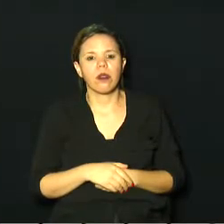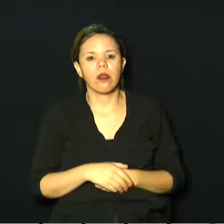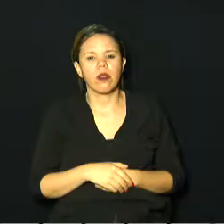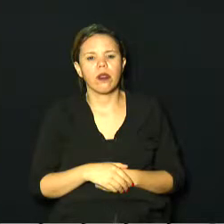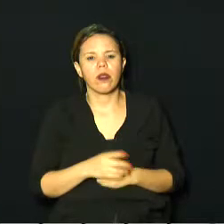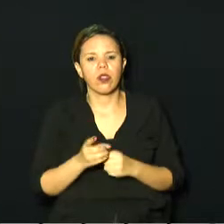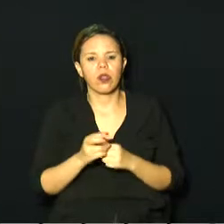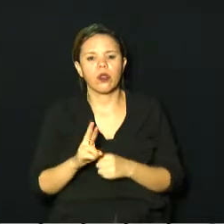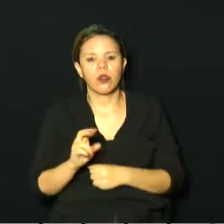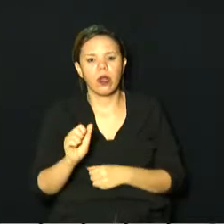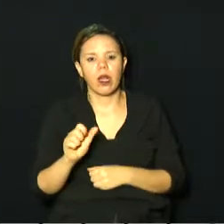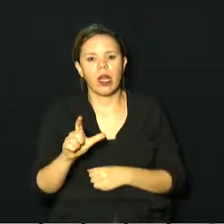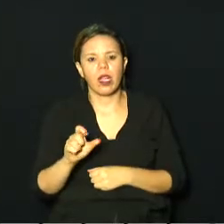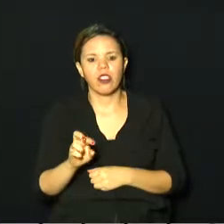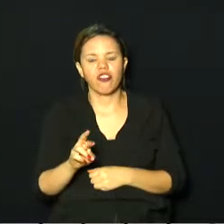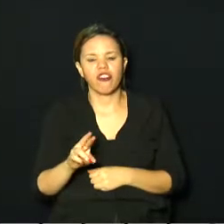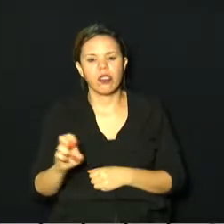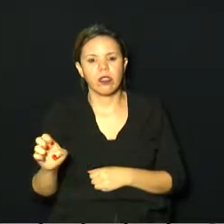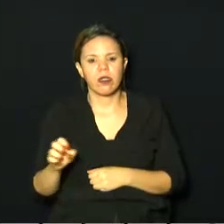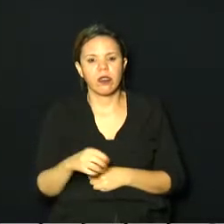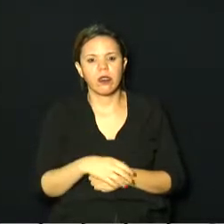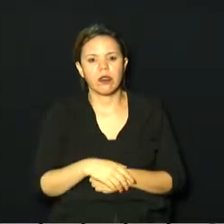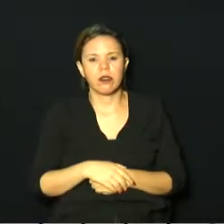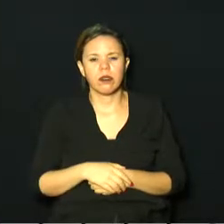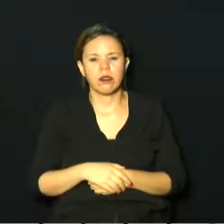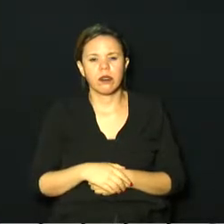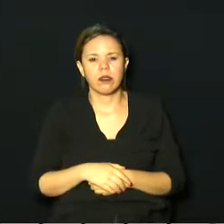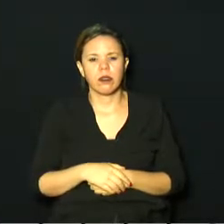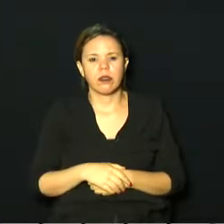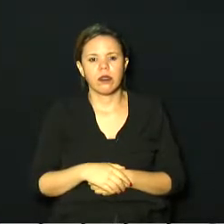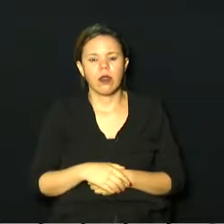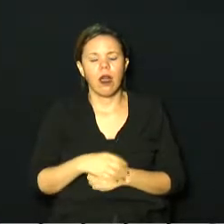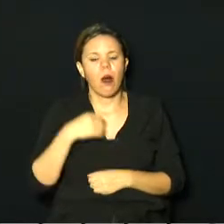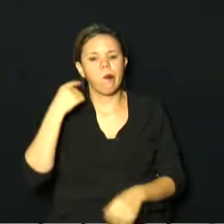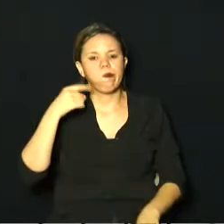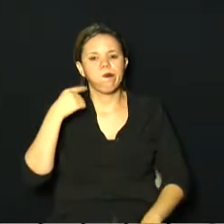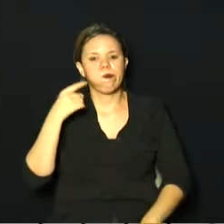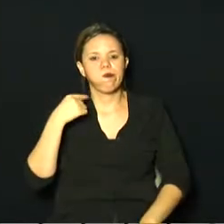doutor Alexandre Mandi, que é advogado